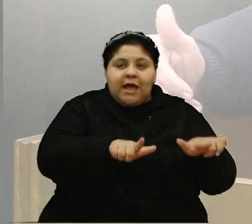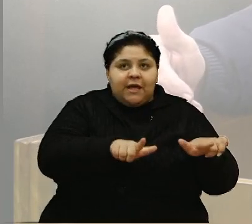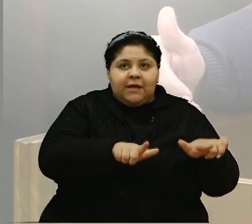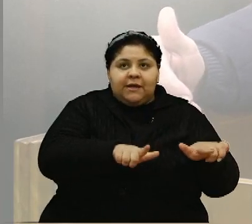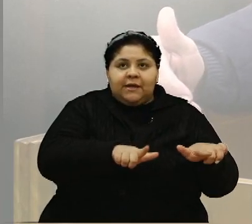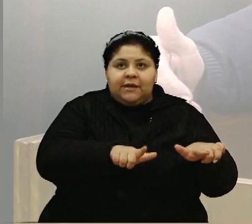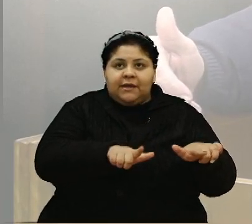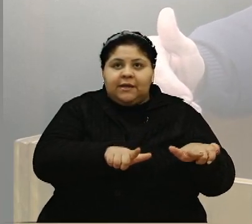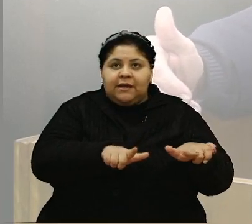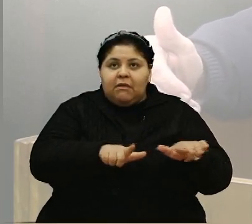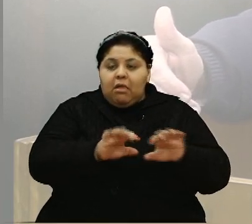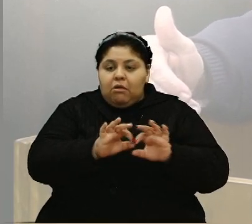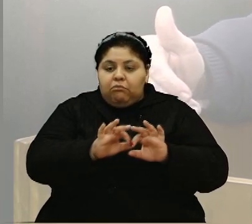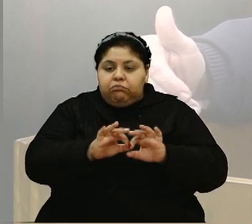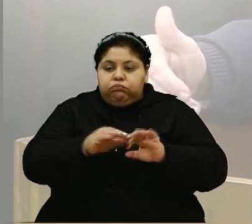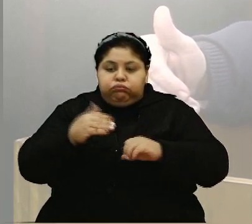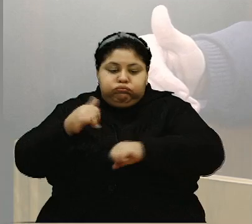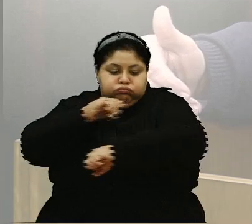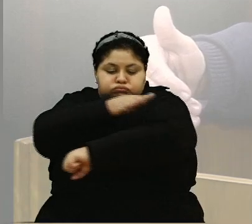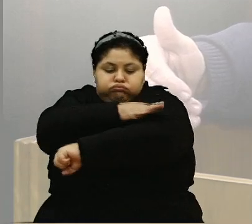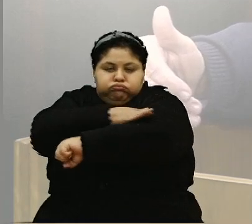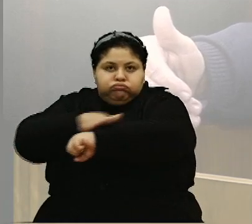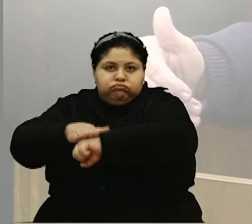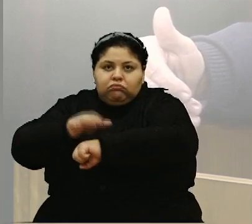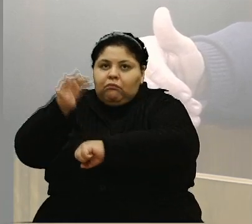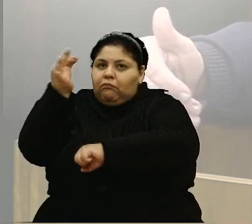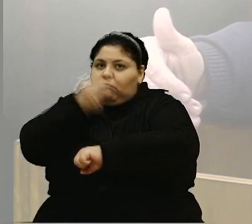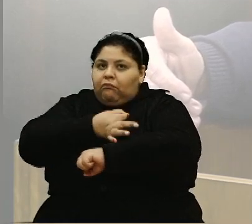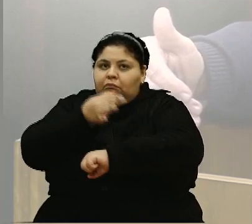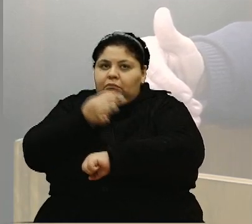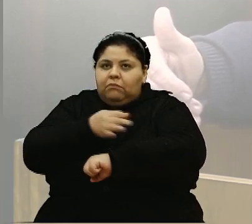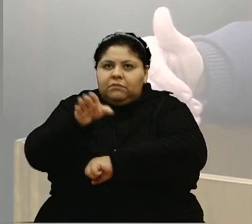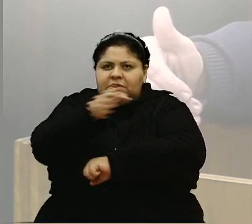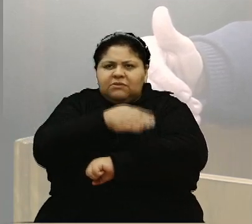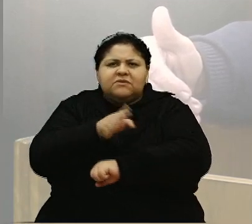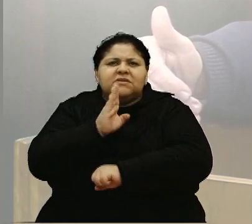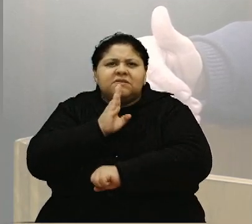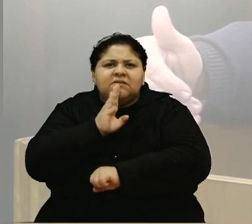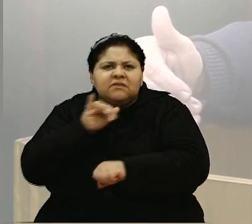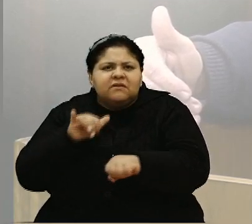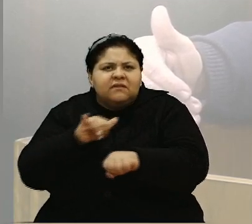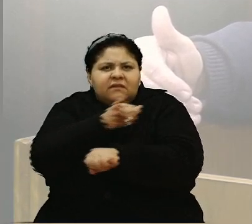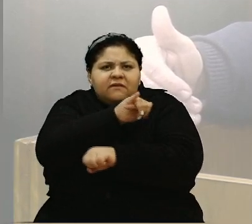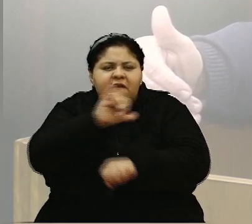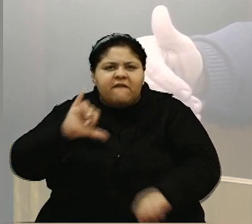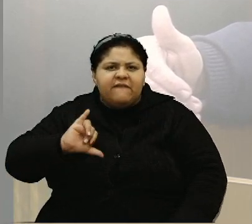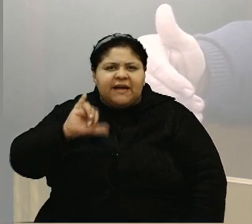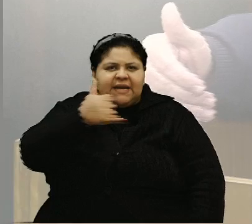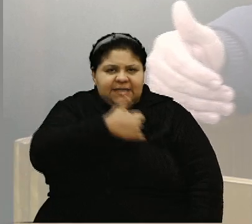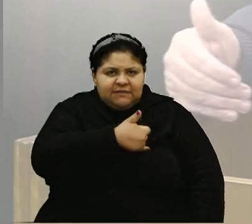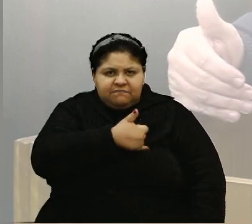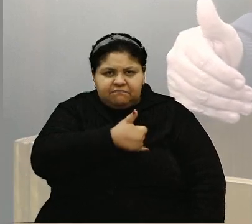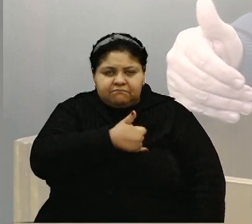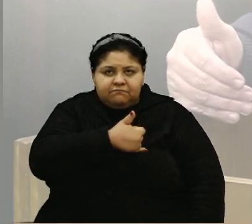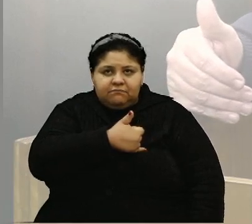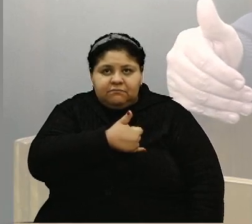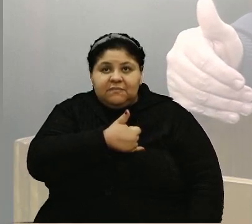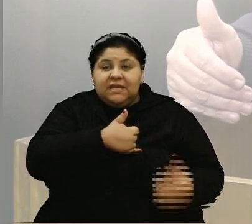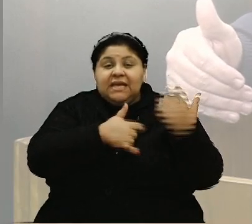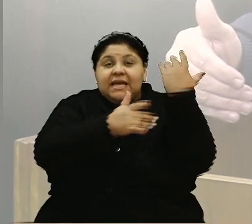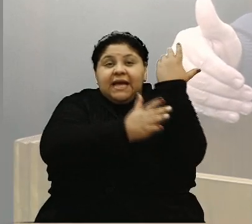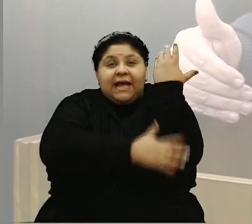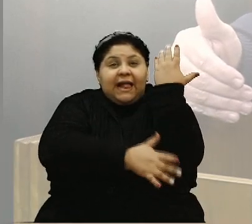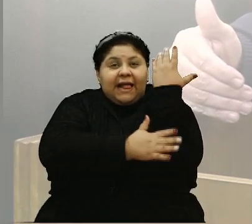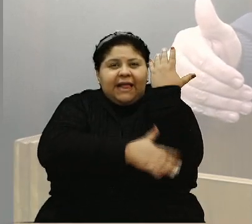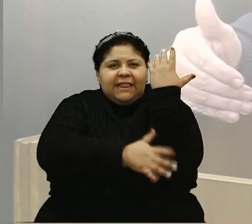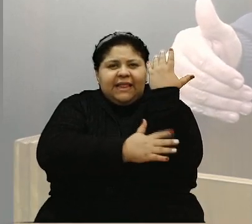uma pista sensacional. Não sei se o senhor conhece a pista do aeroporto de Vacaria. Canela, e